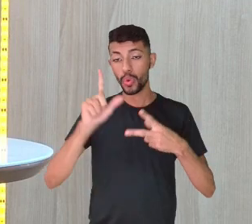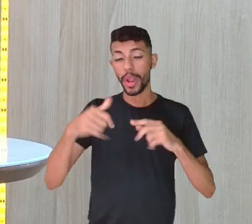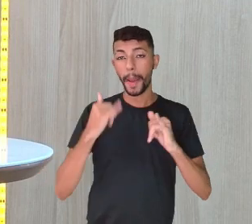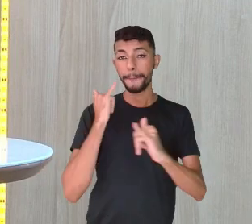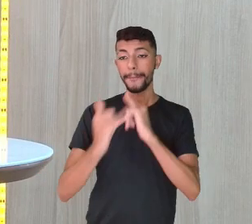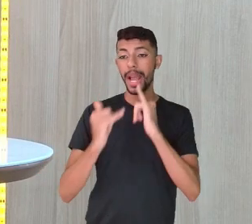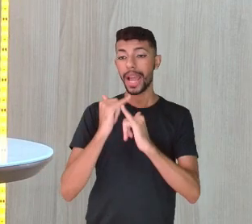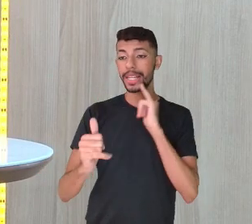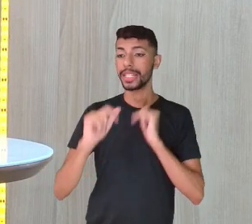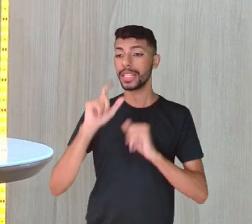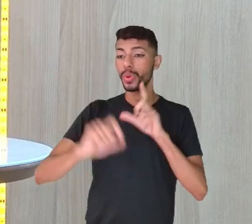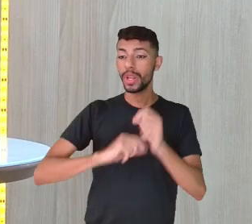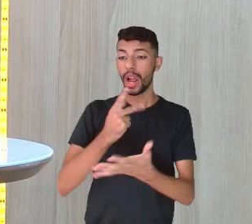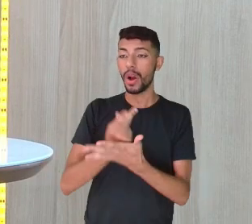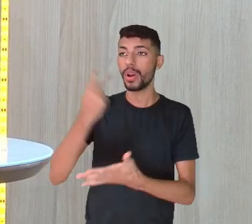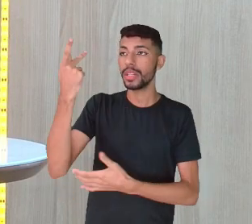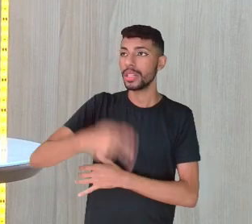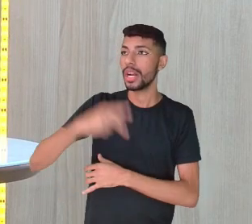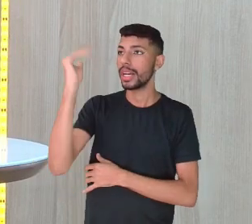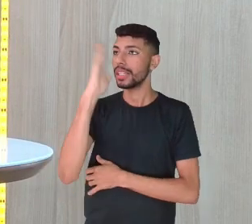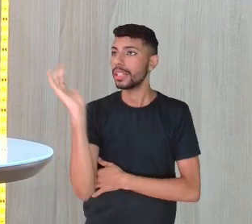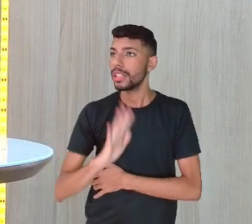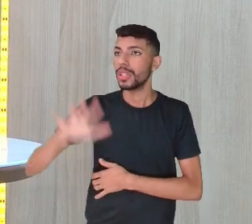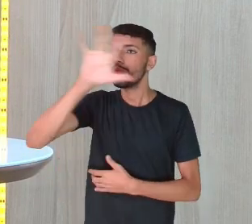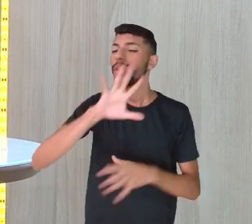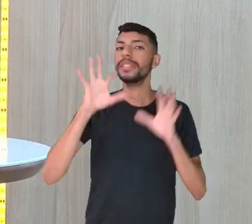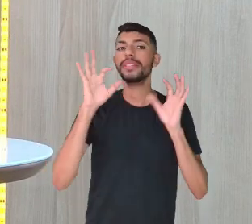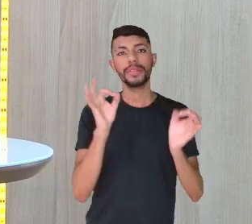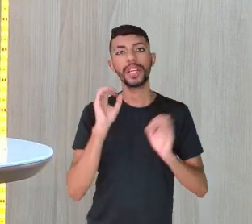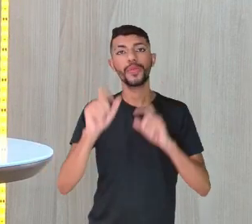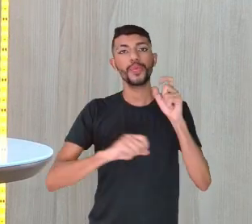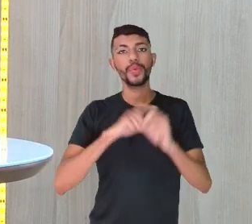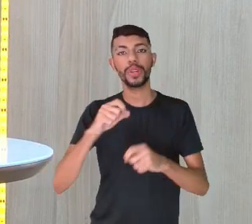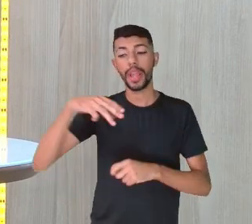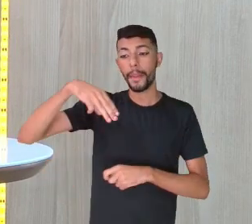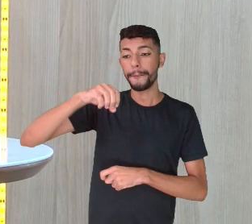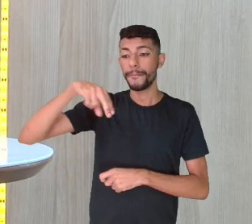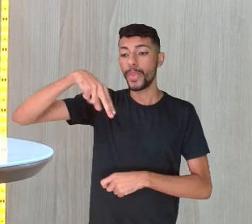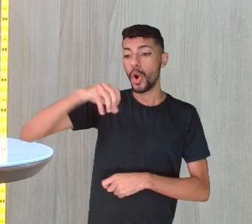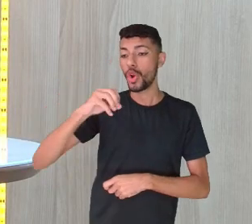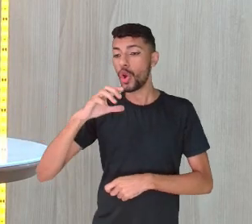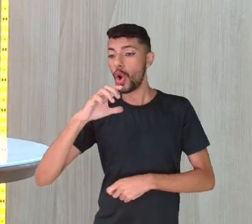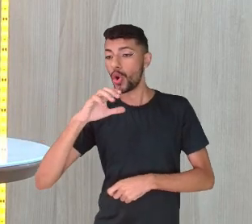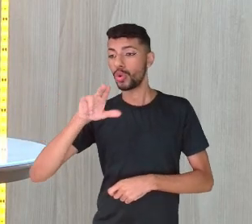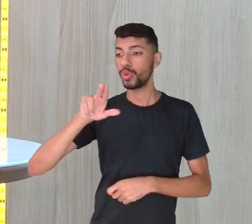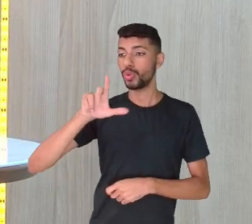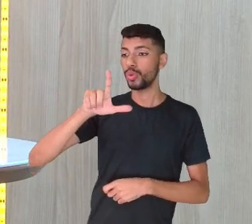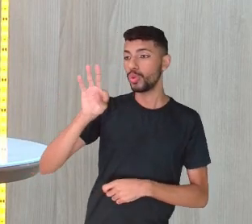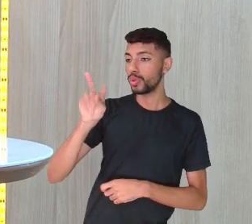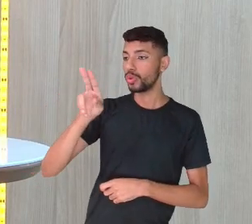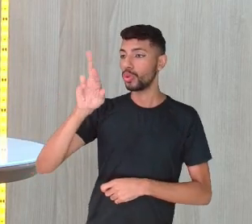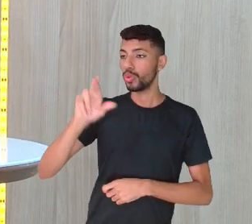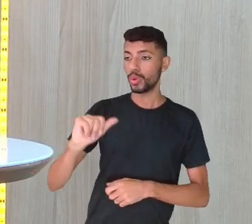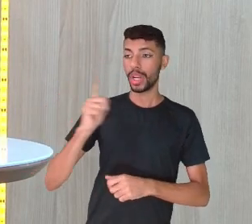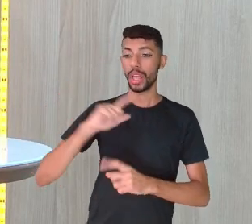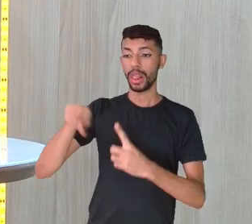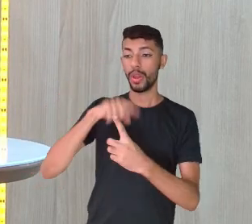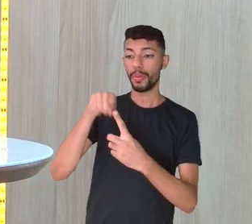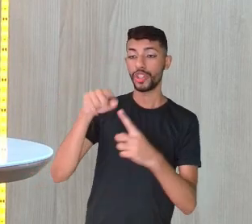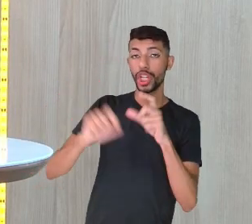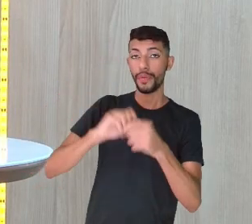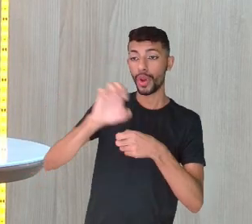ao que aconteceu no Brasil. Exatamente. Né? Uma monocultura com finalidade de exportação,